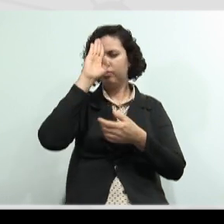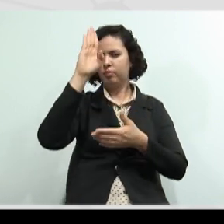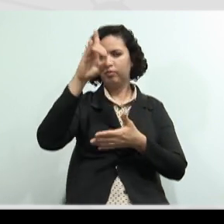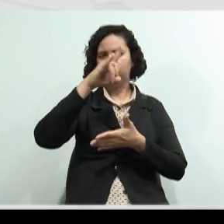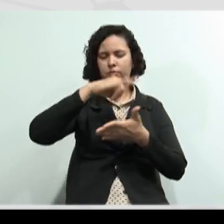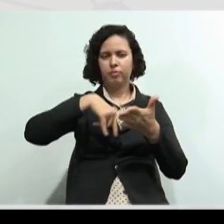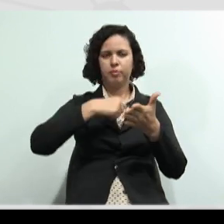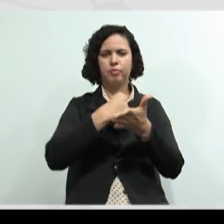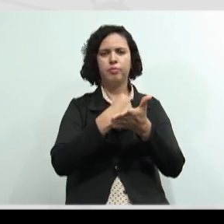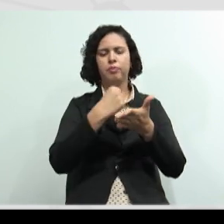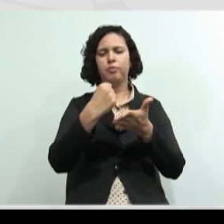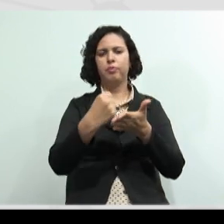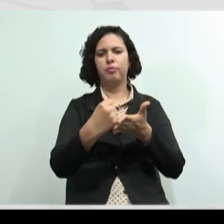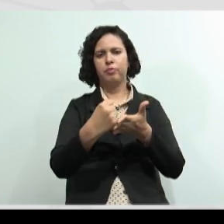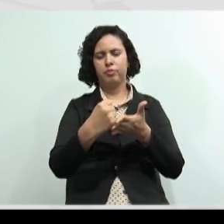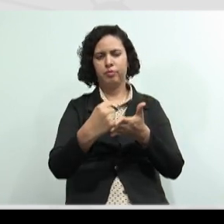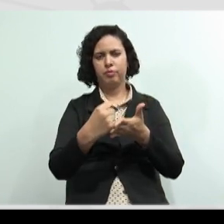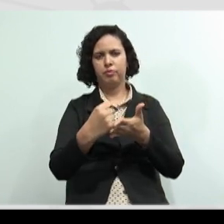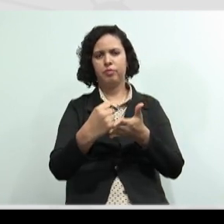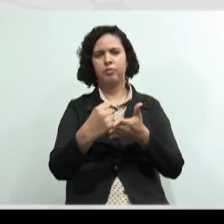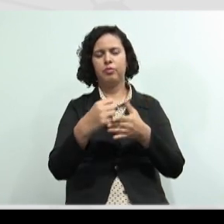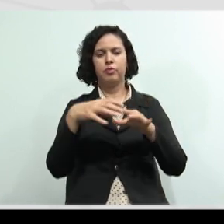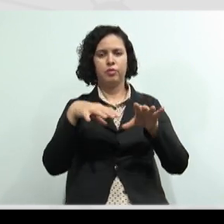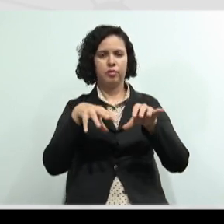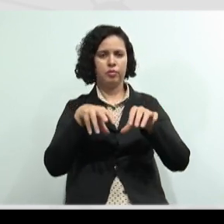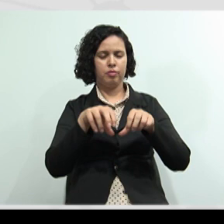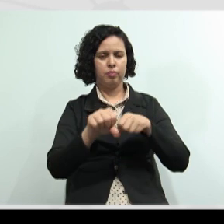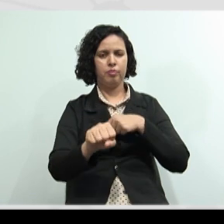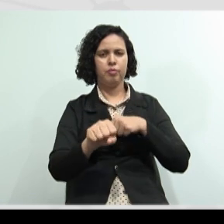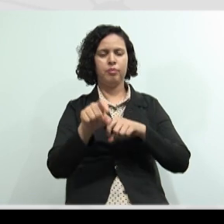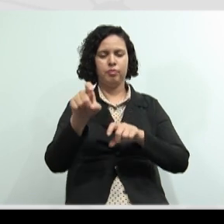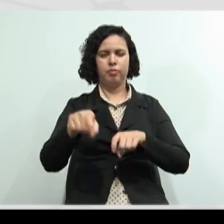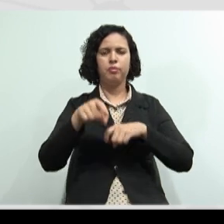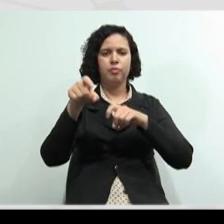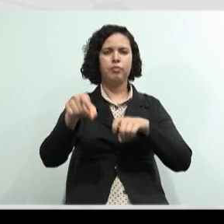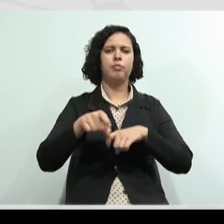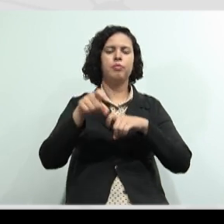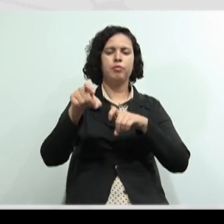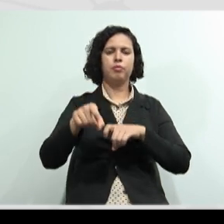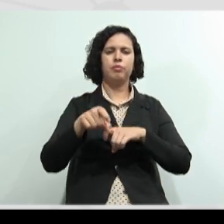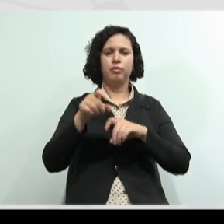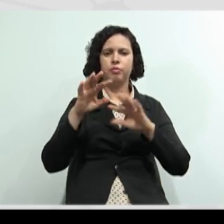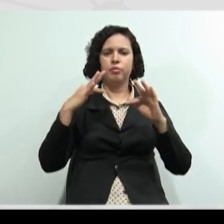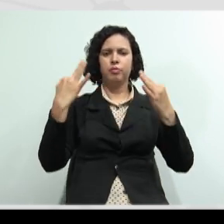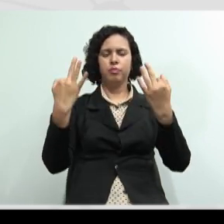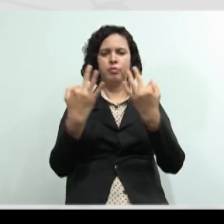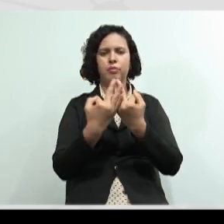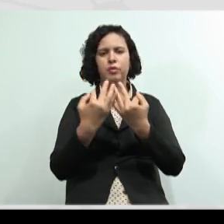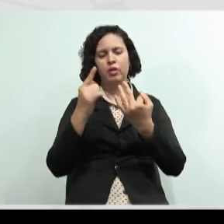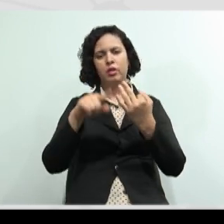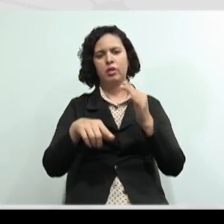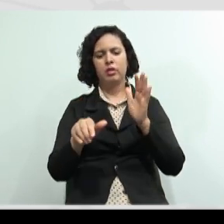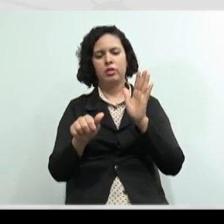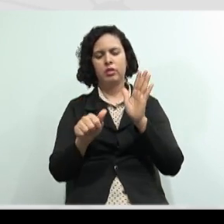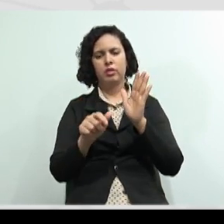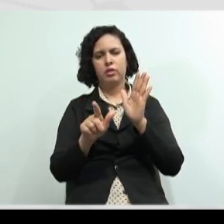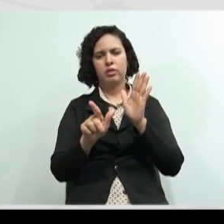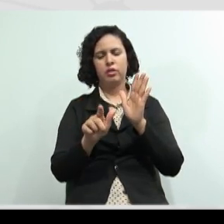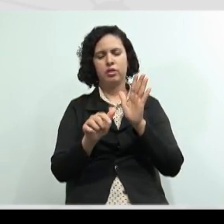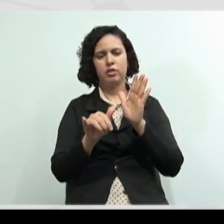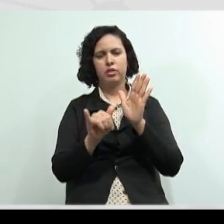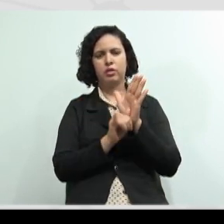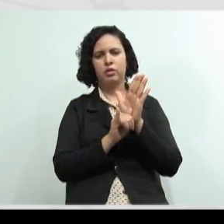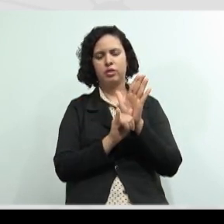identificação e qualificação da agricultura familiar, é o que nós chamamos de identidade do agricultor familiar.